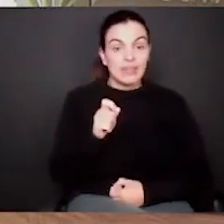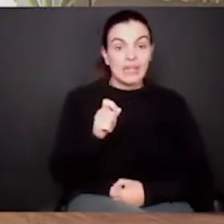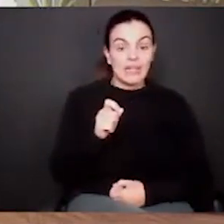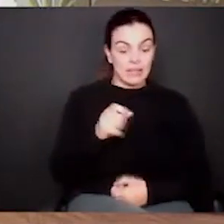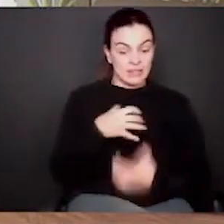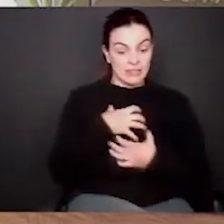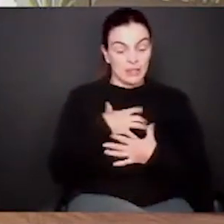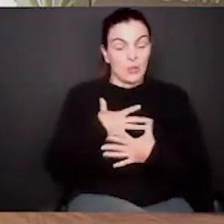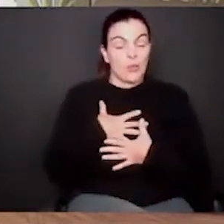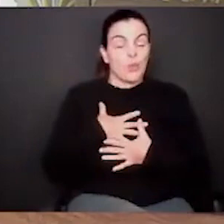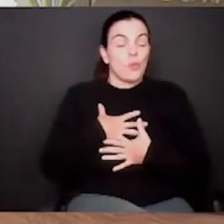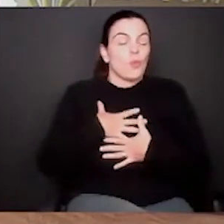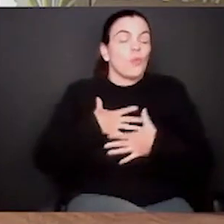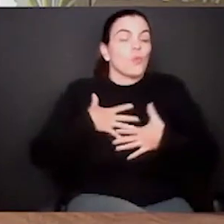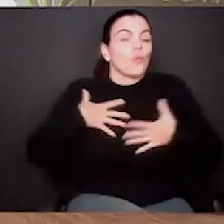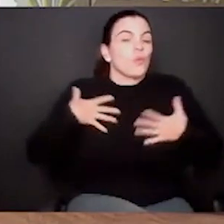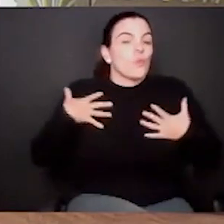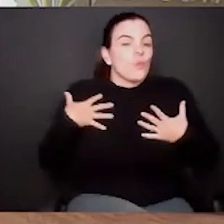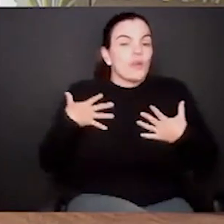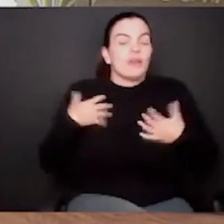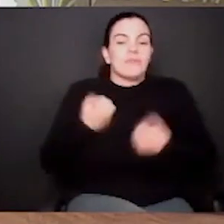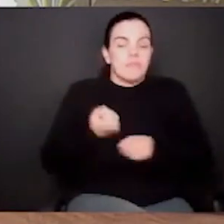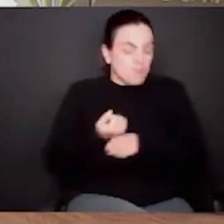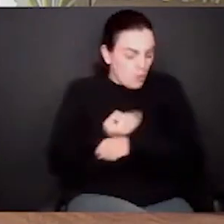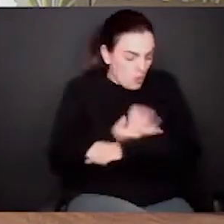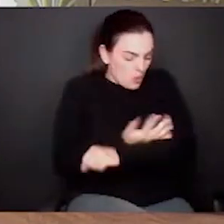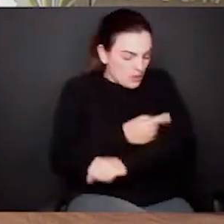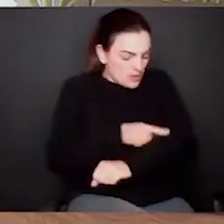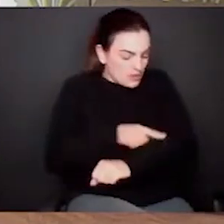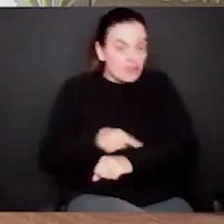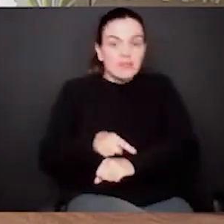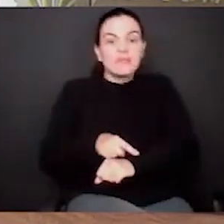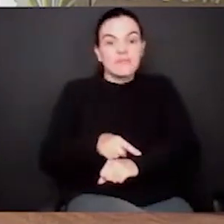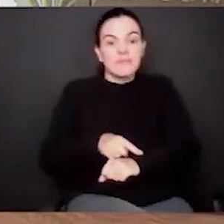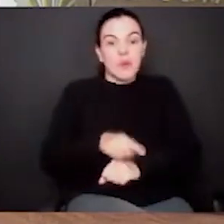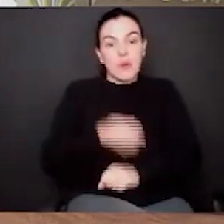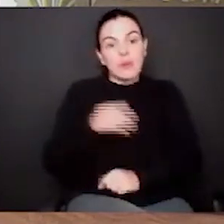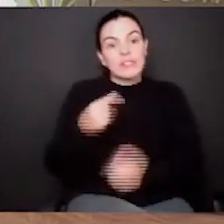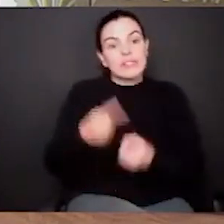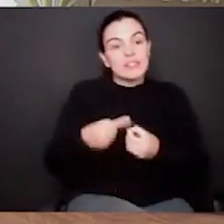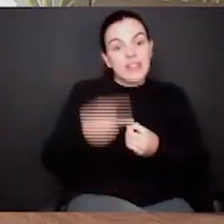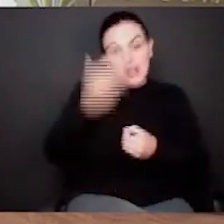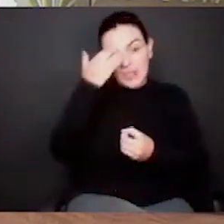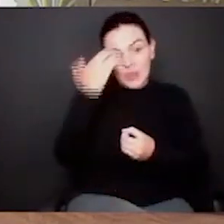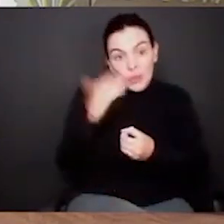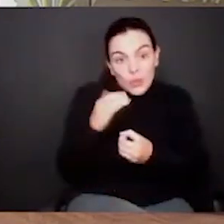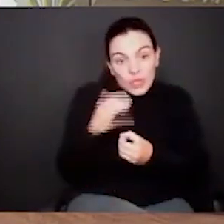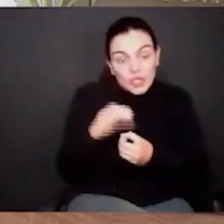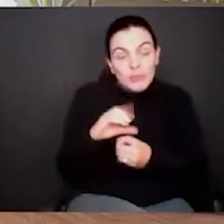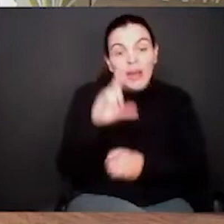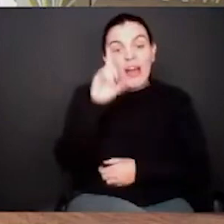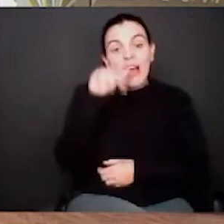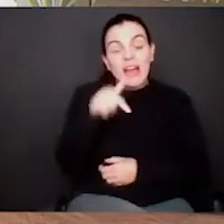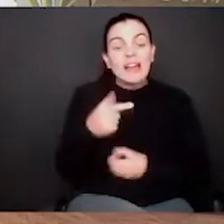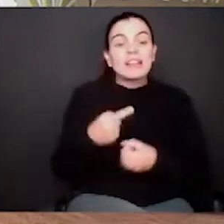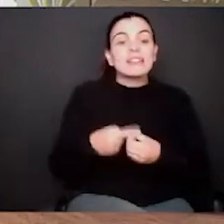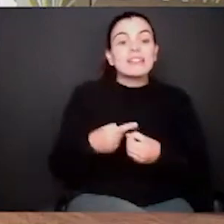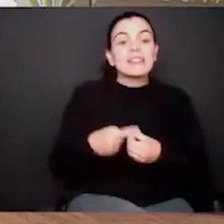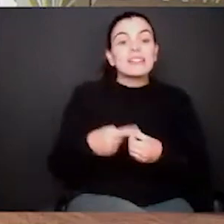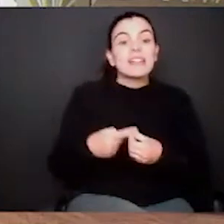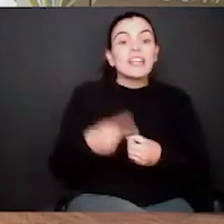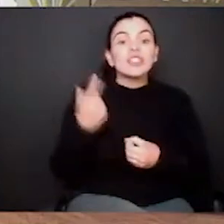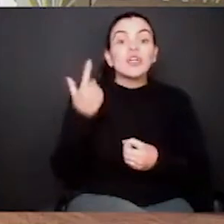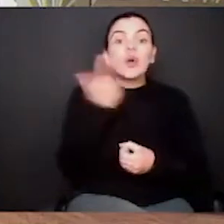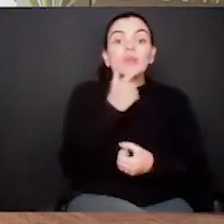satisfação e com muita emoção, coloca Curitiba hoje entre as cidades mais avançadas do país.